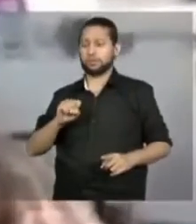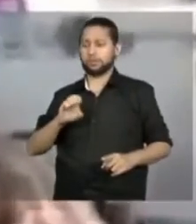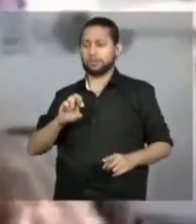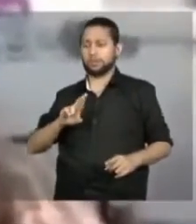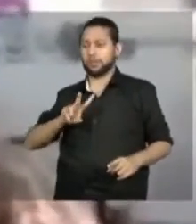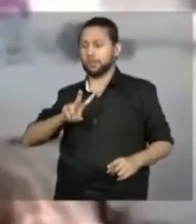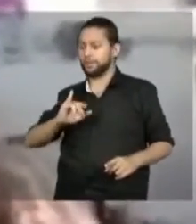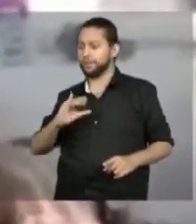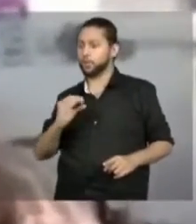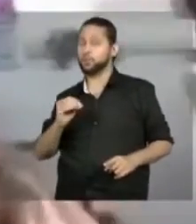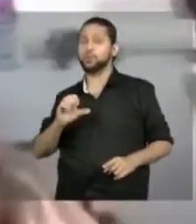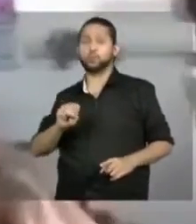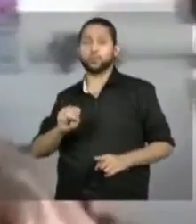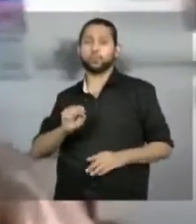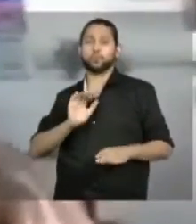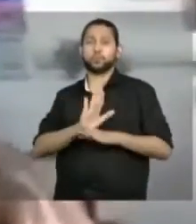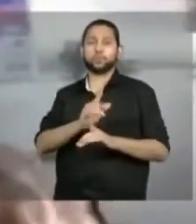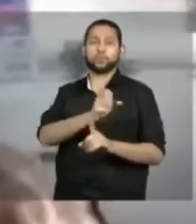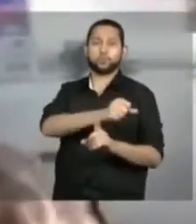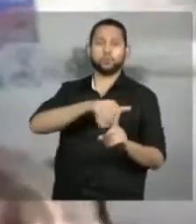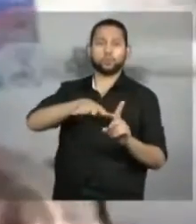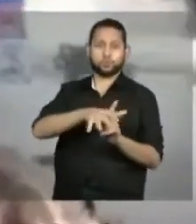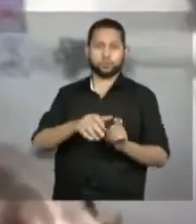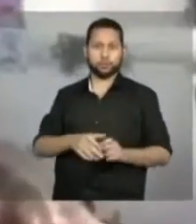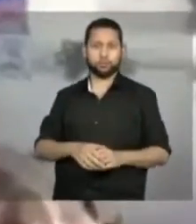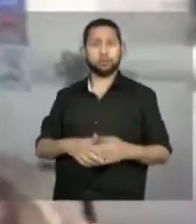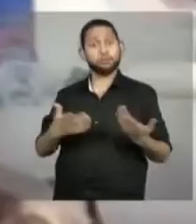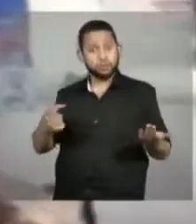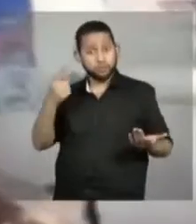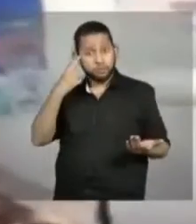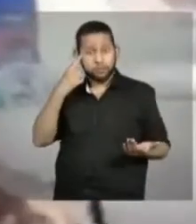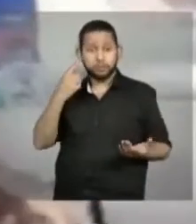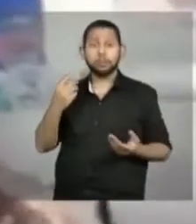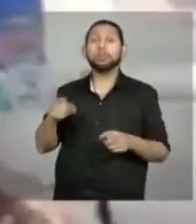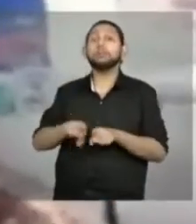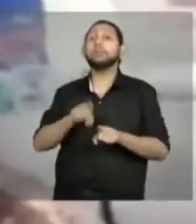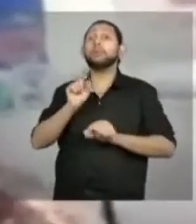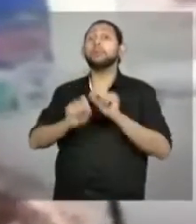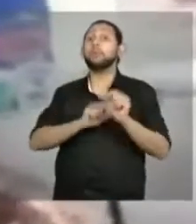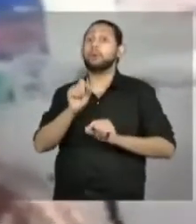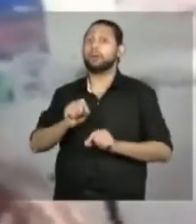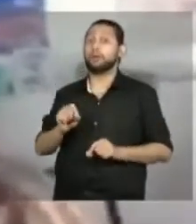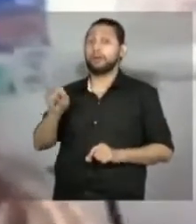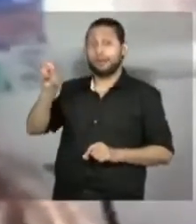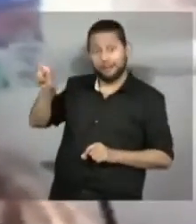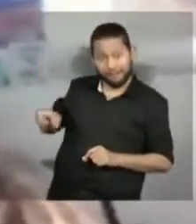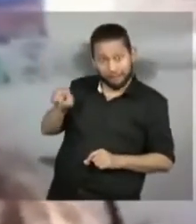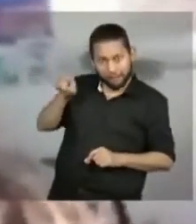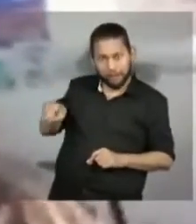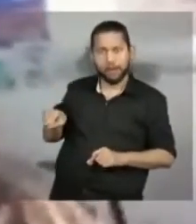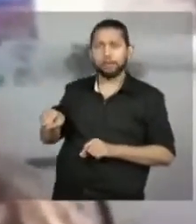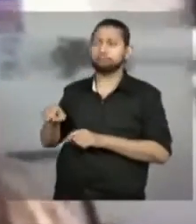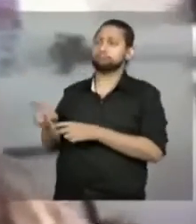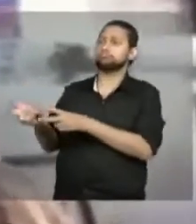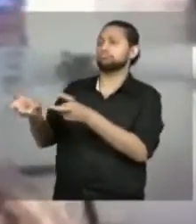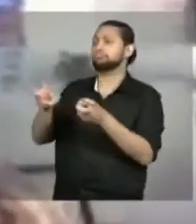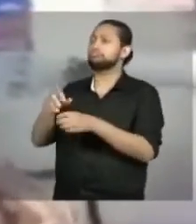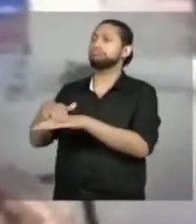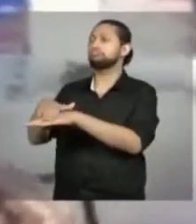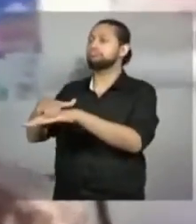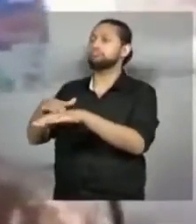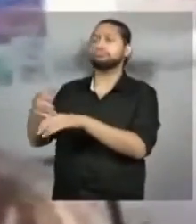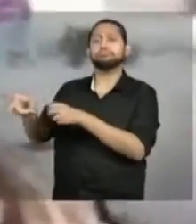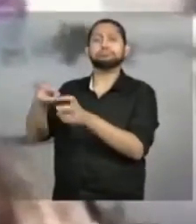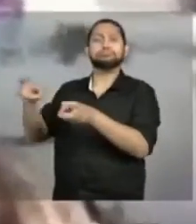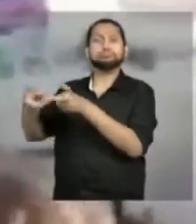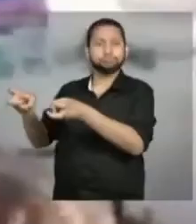A logística reversa determina a responsabilidade compartilhada. Não podemos depender só dos recursos